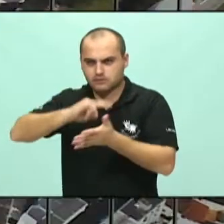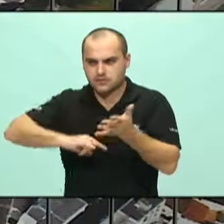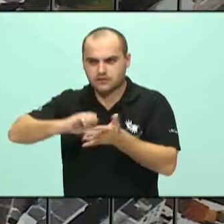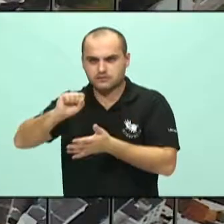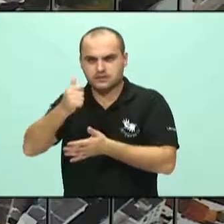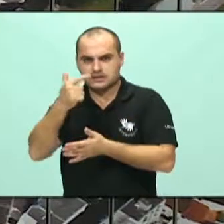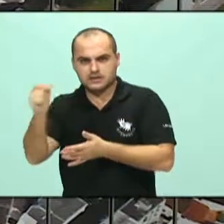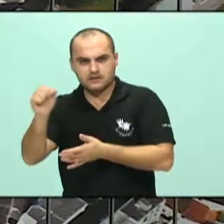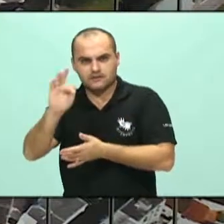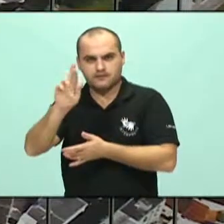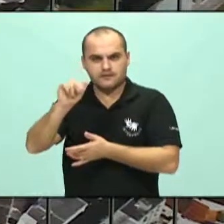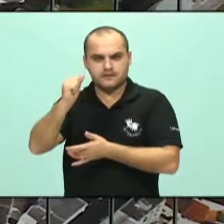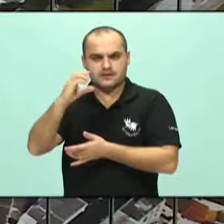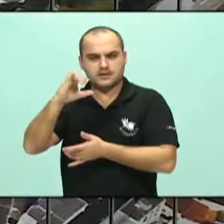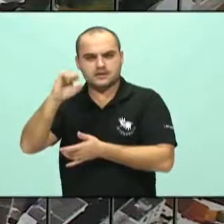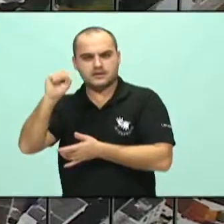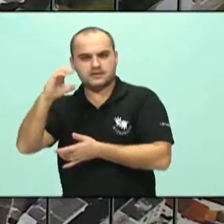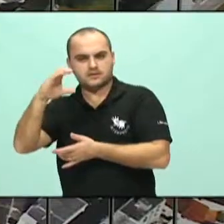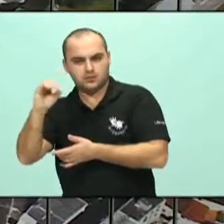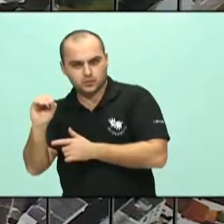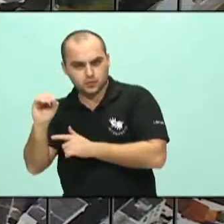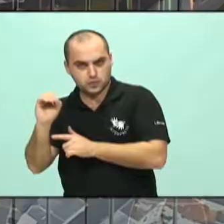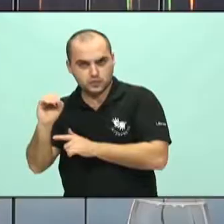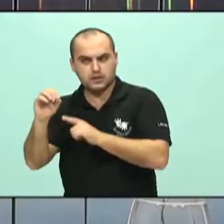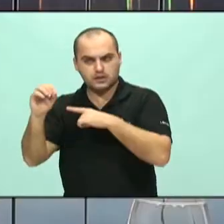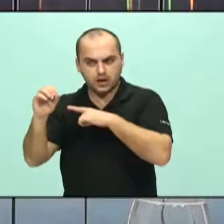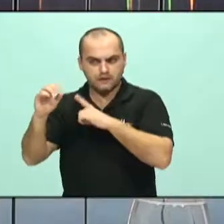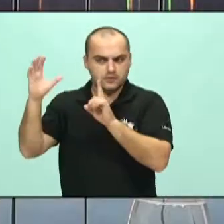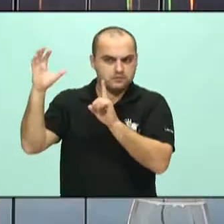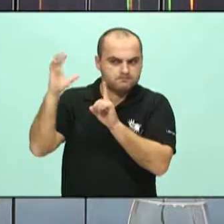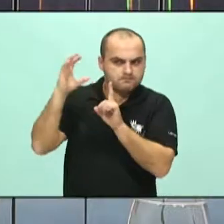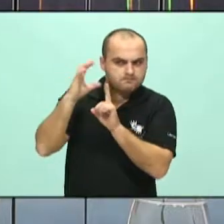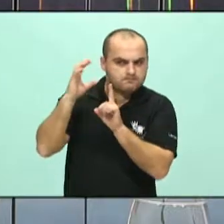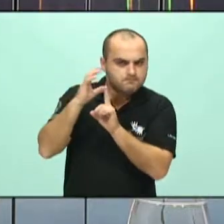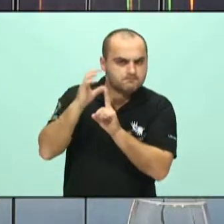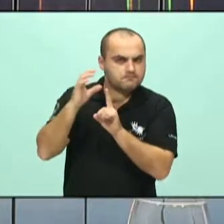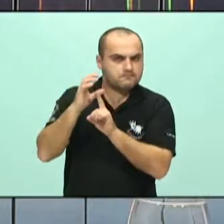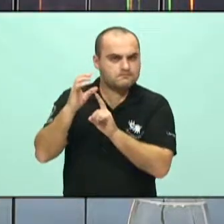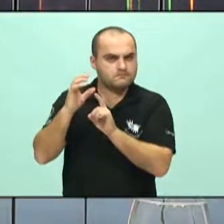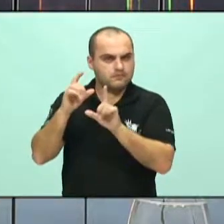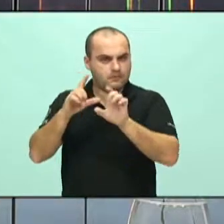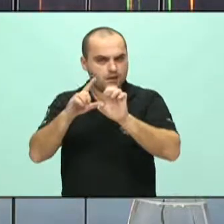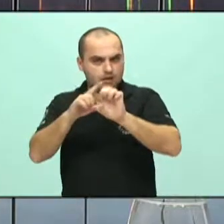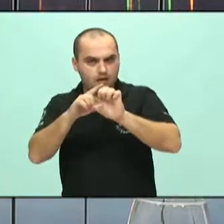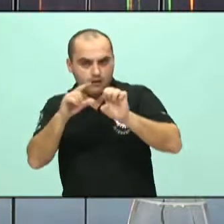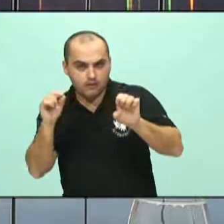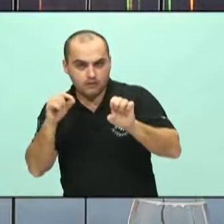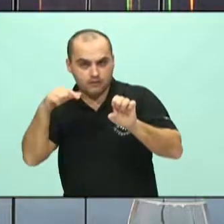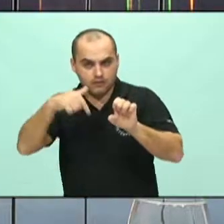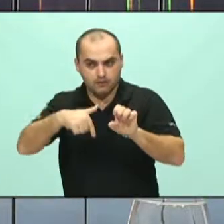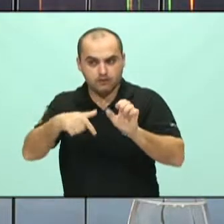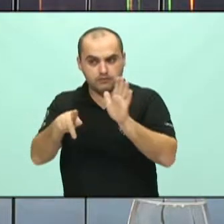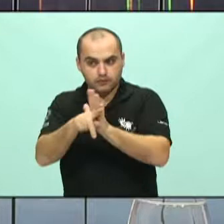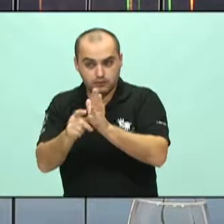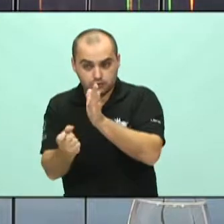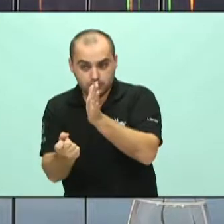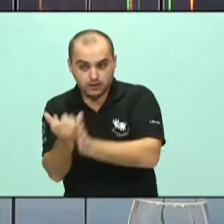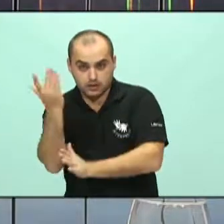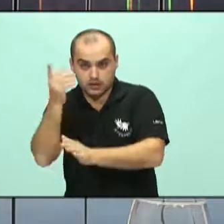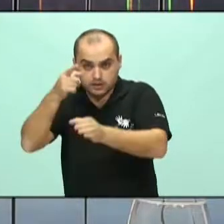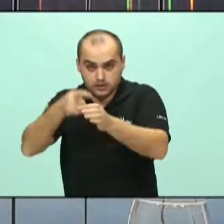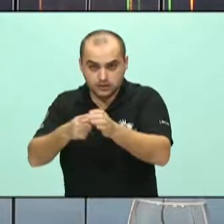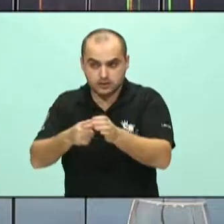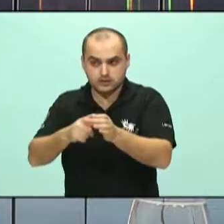Francisco. Depois houve também uma certa pressão por empreendedores locais para que a emancipação, a